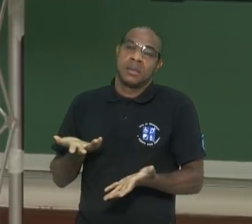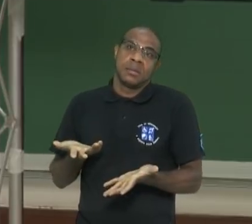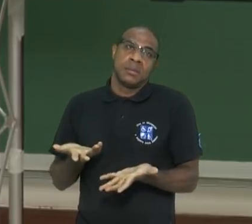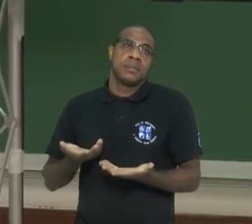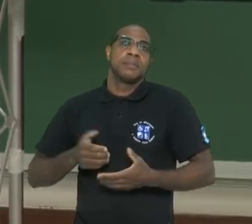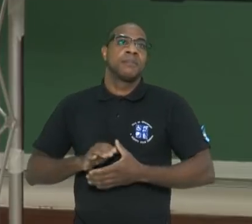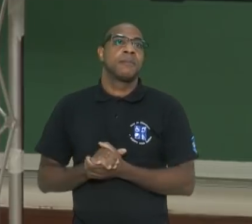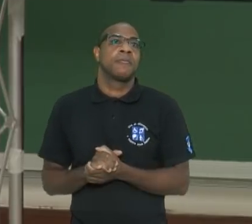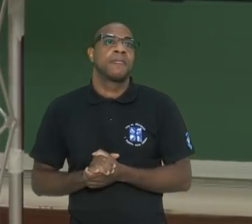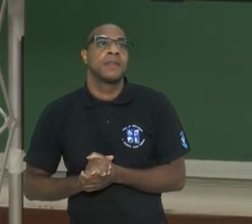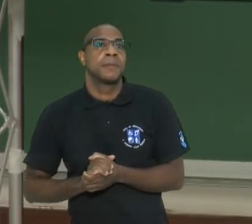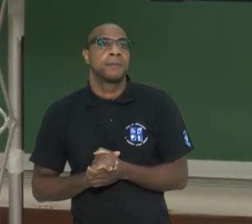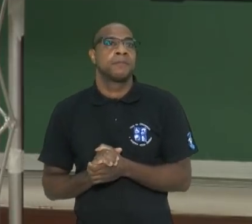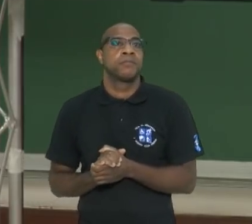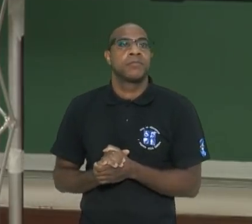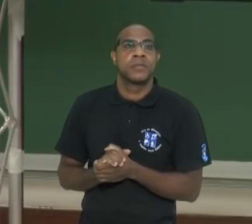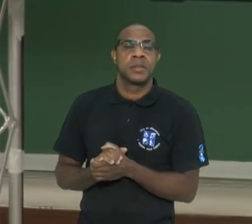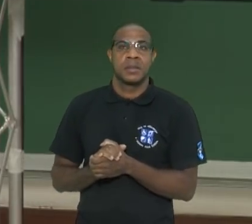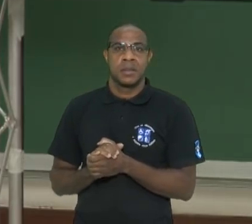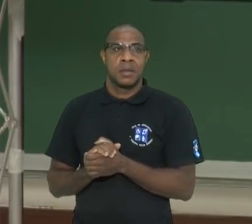mosquito. Muito bem.